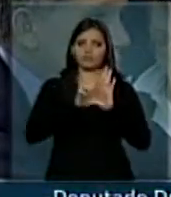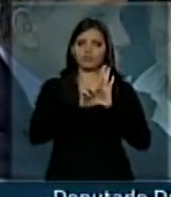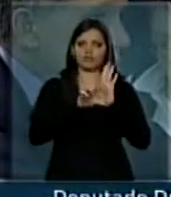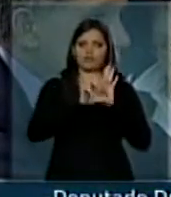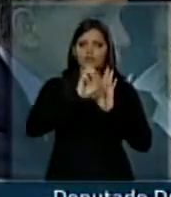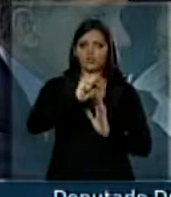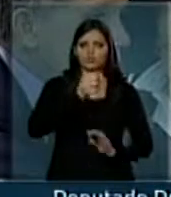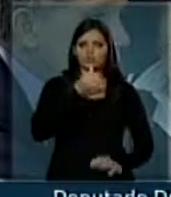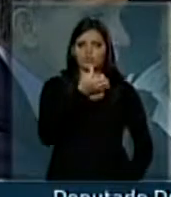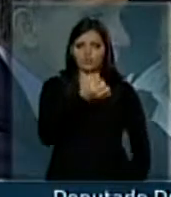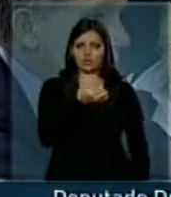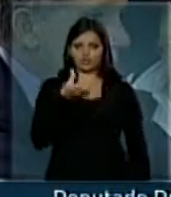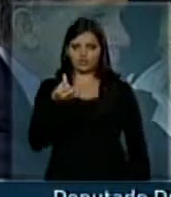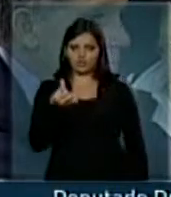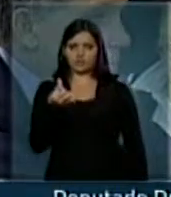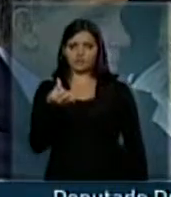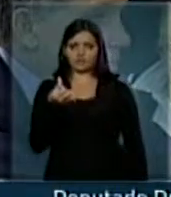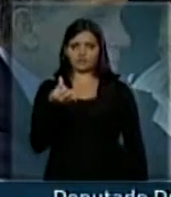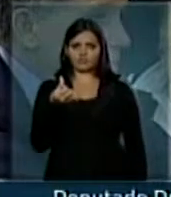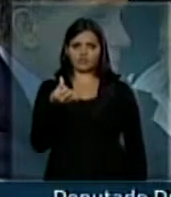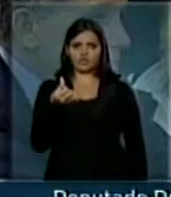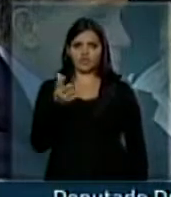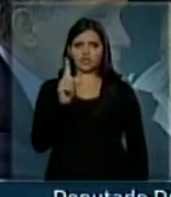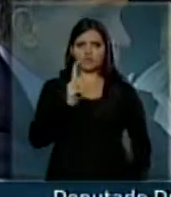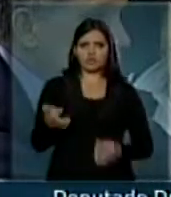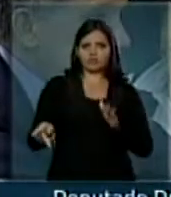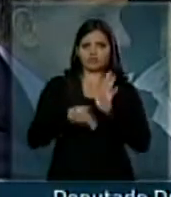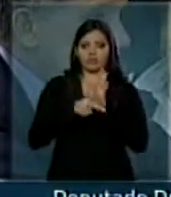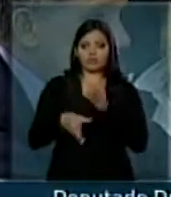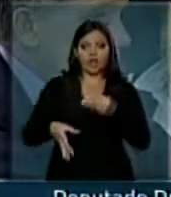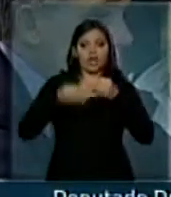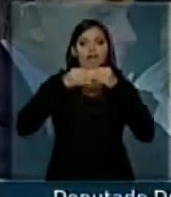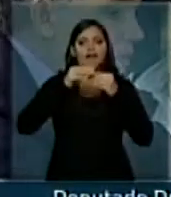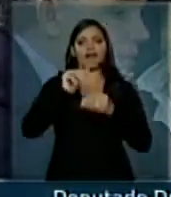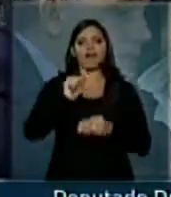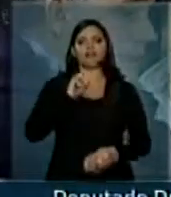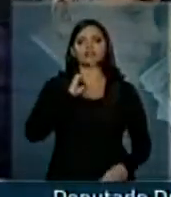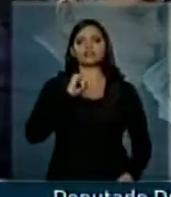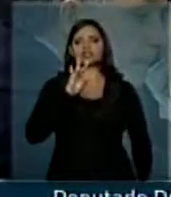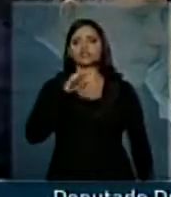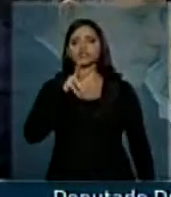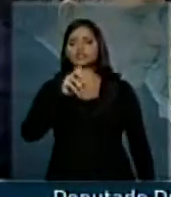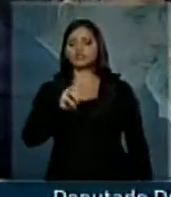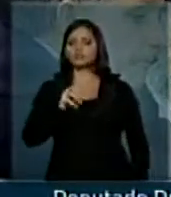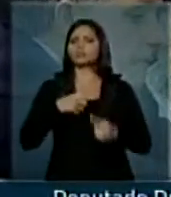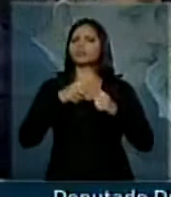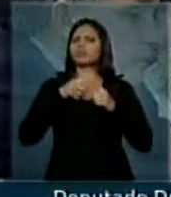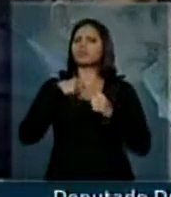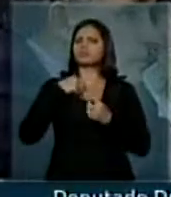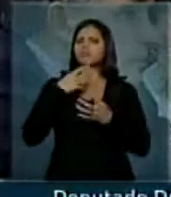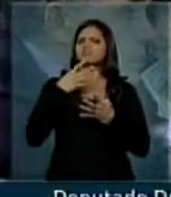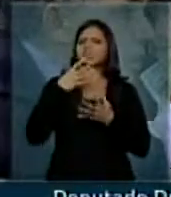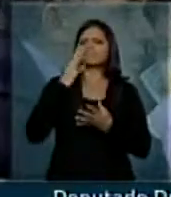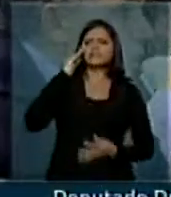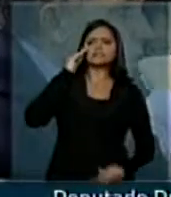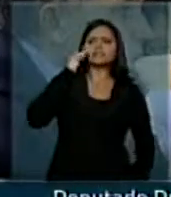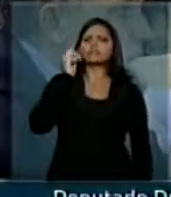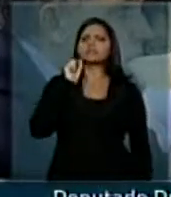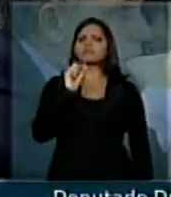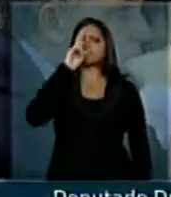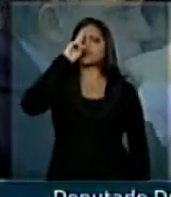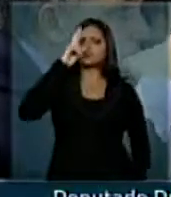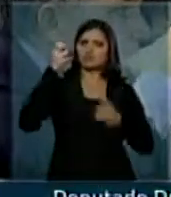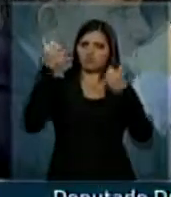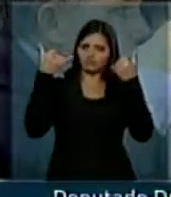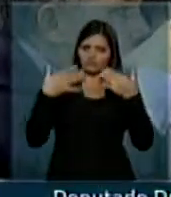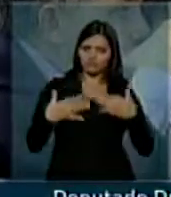Lei 866 não são aditivos, porque, pelo que eu pude entender, Vossa Excelência